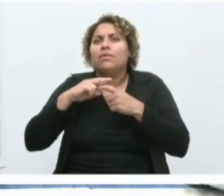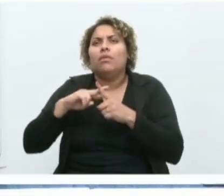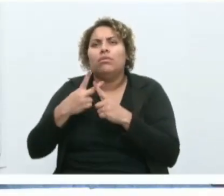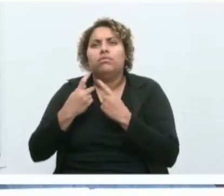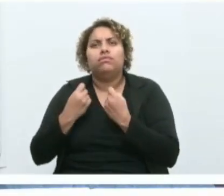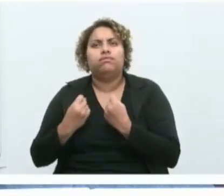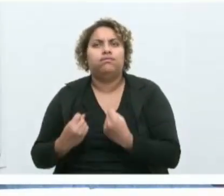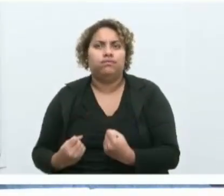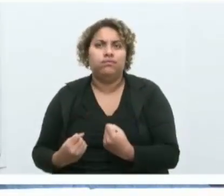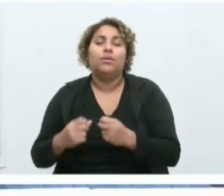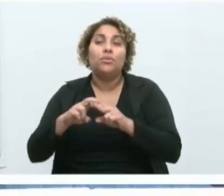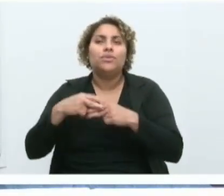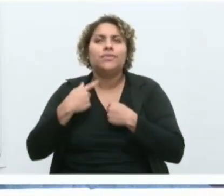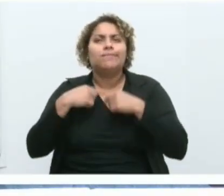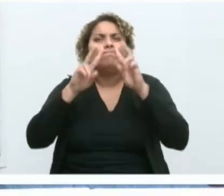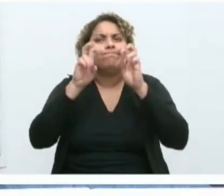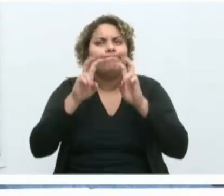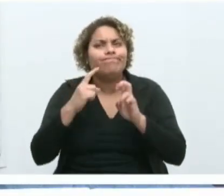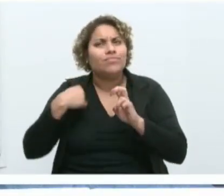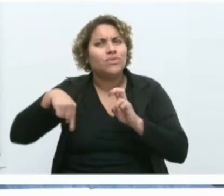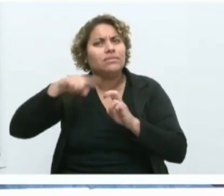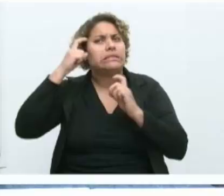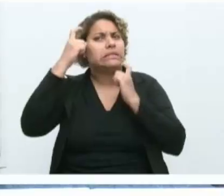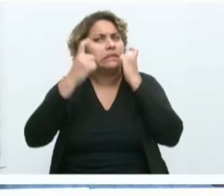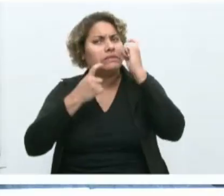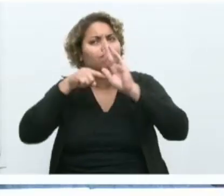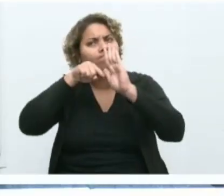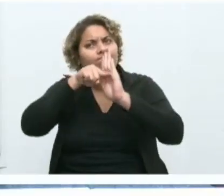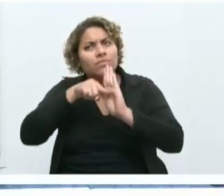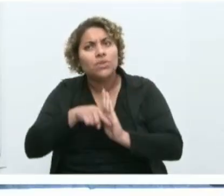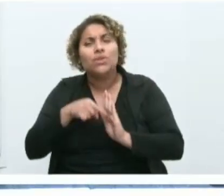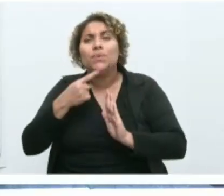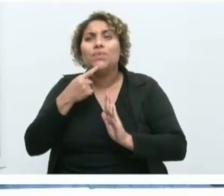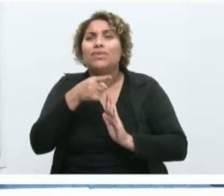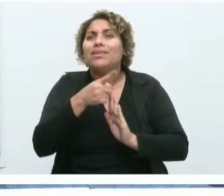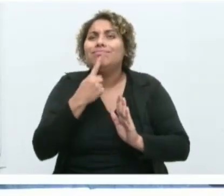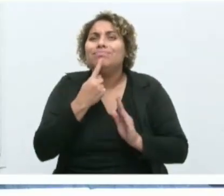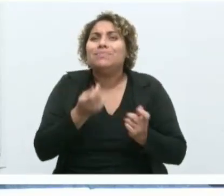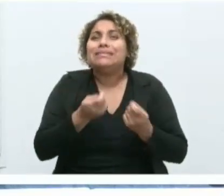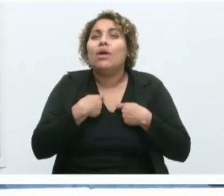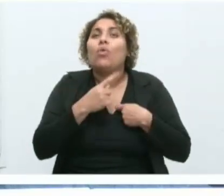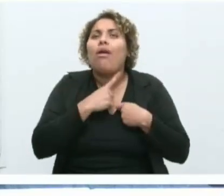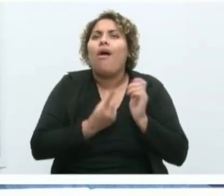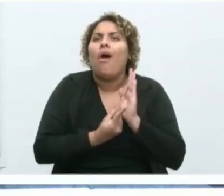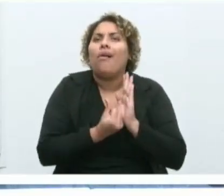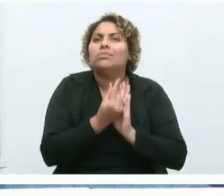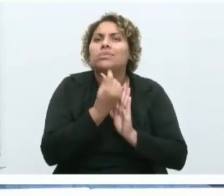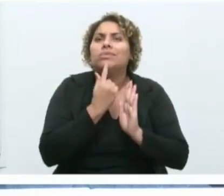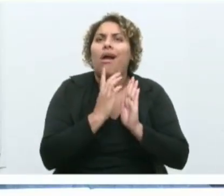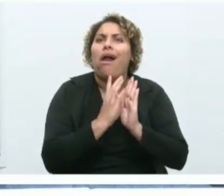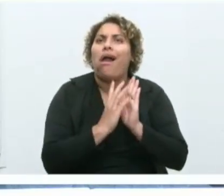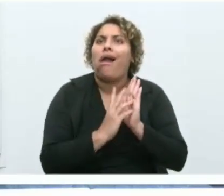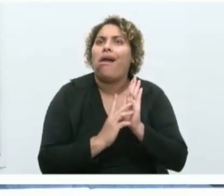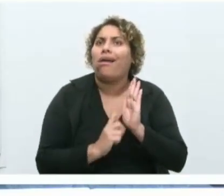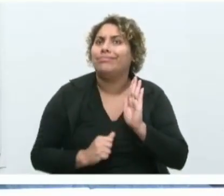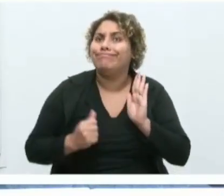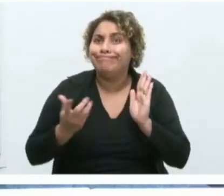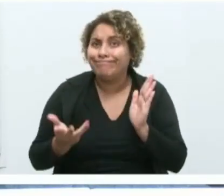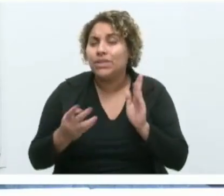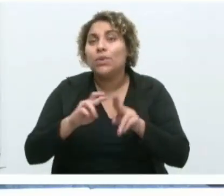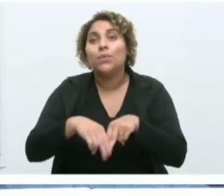é uma das questões que a gente tem que ter essa preocupação, porque eu falo, isso compromete muito o nosso orçamento. E o que você falou é importante. A